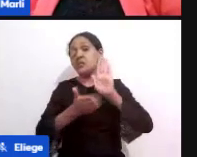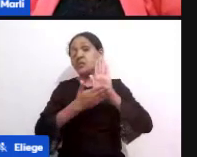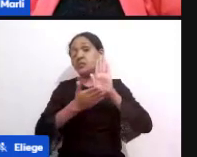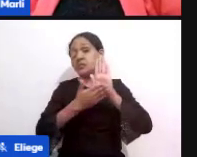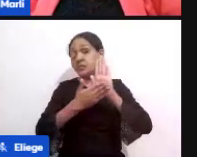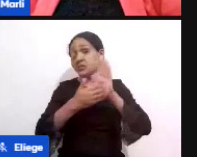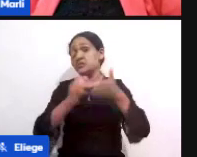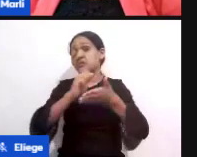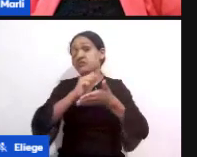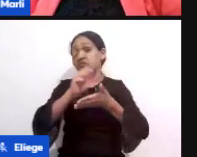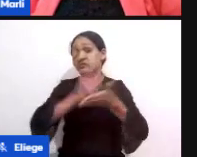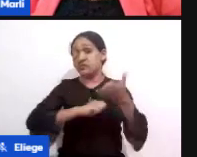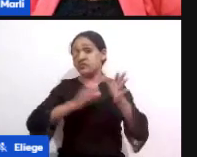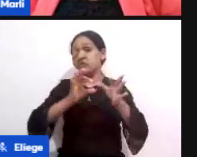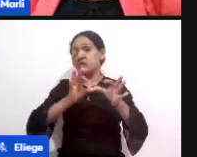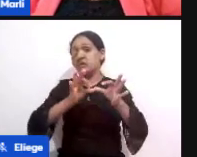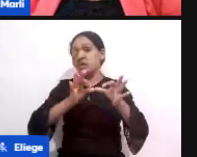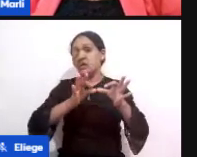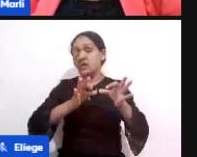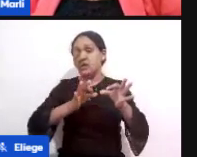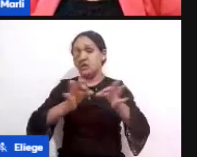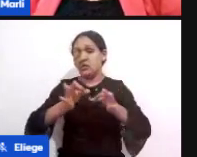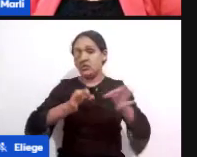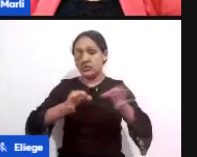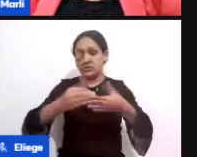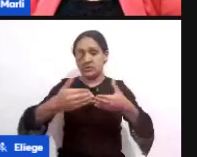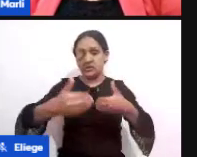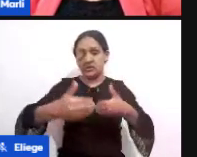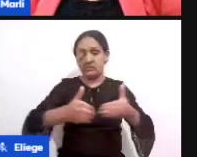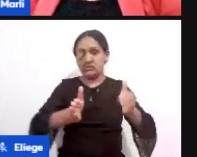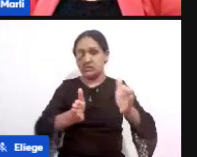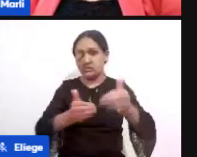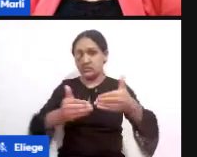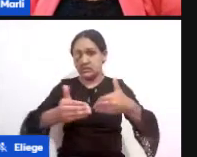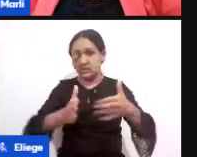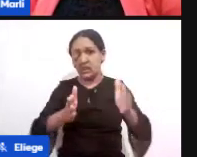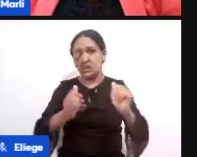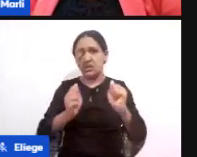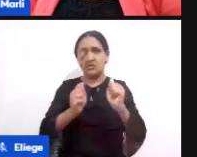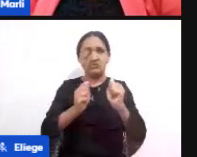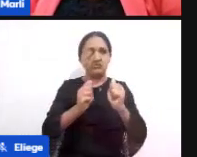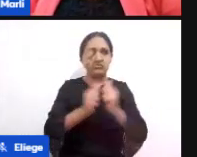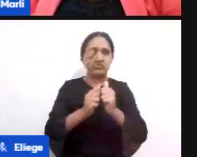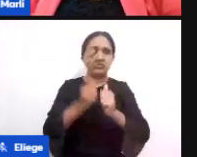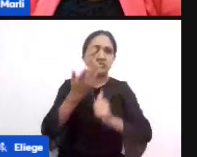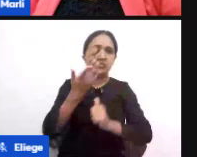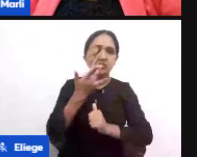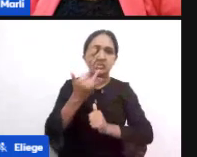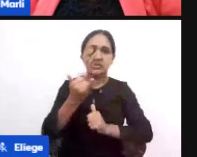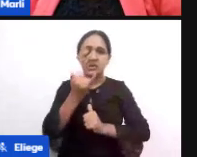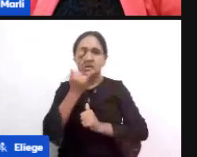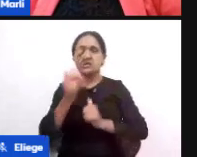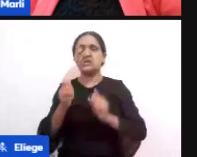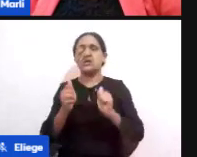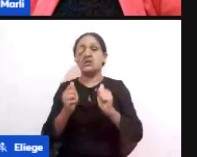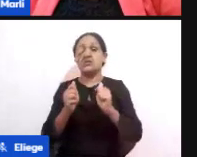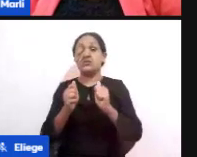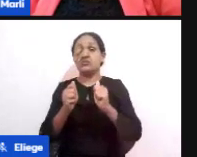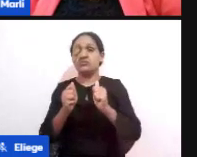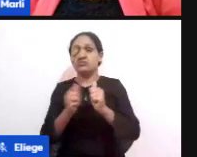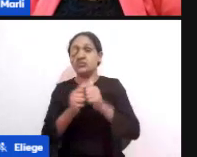na organização da sala, na organização com as crianças, na mediação e